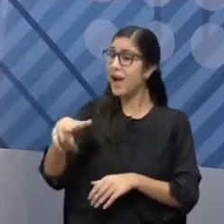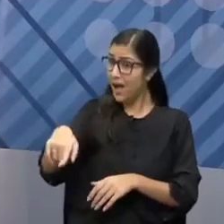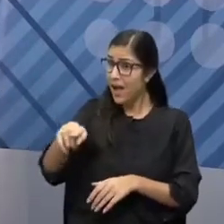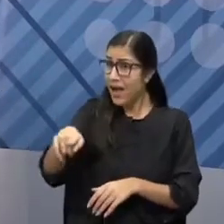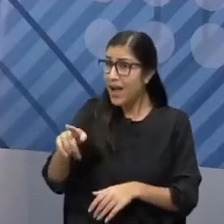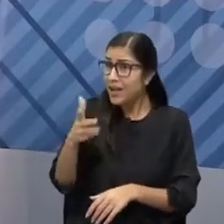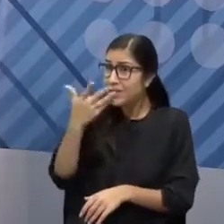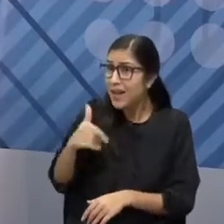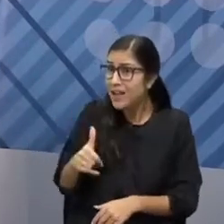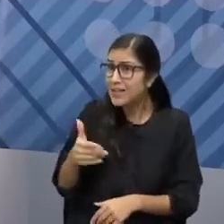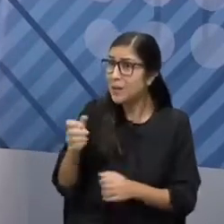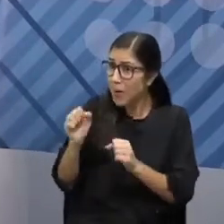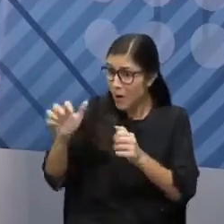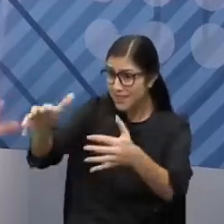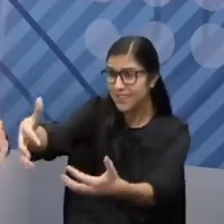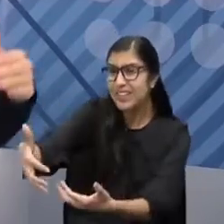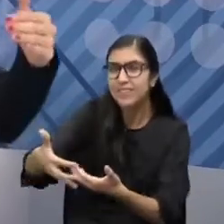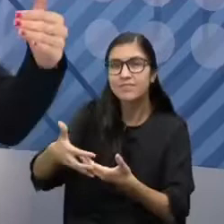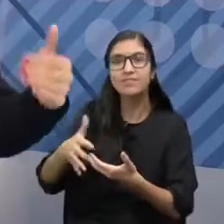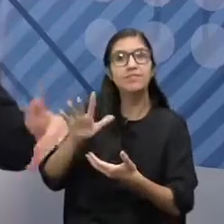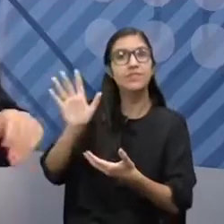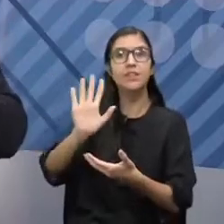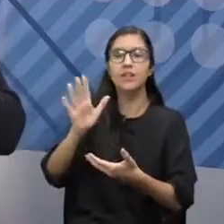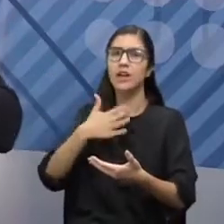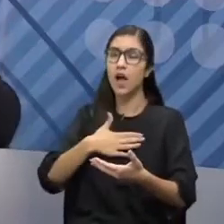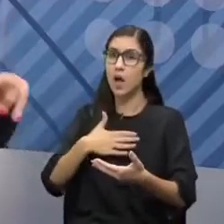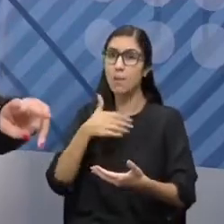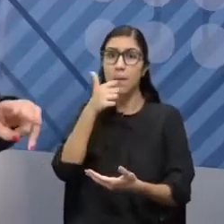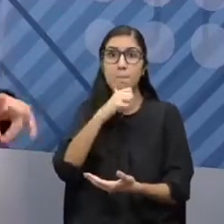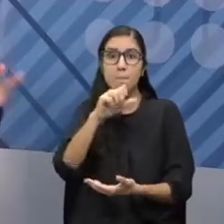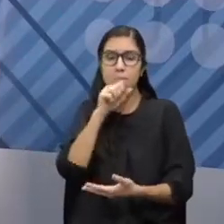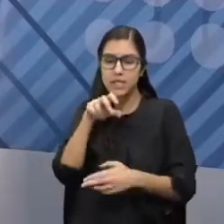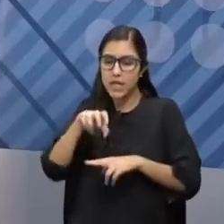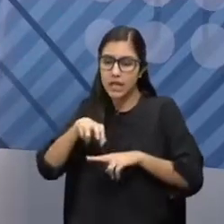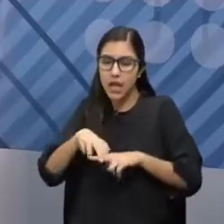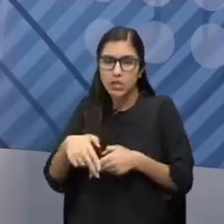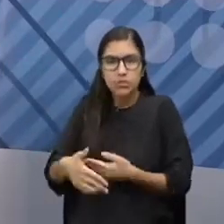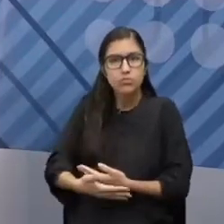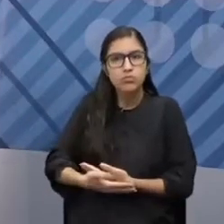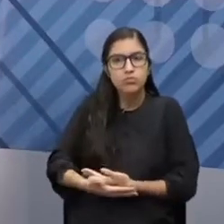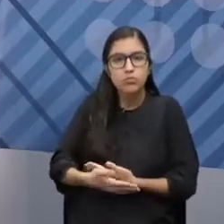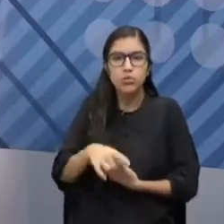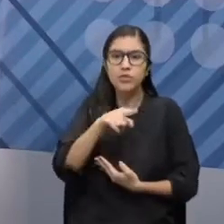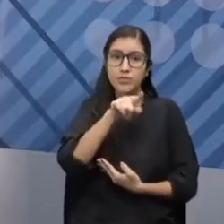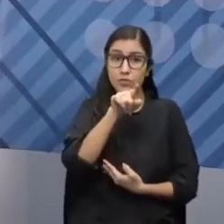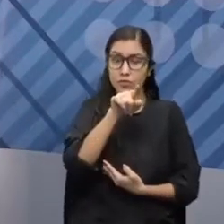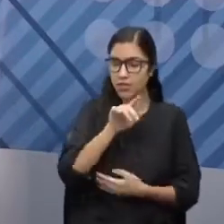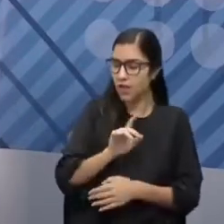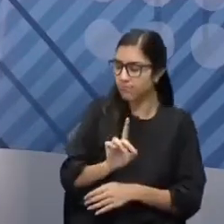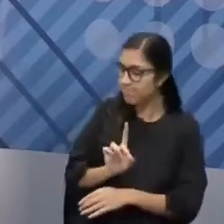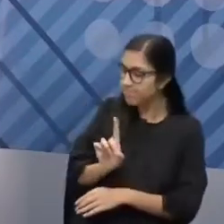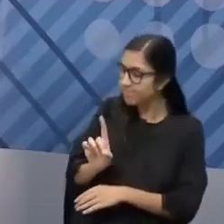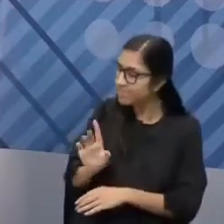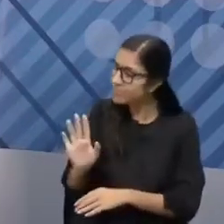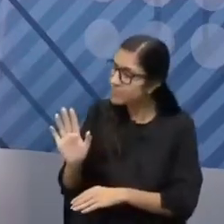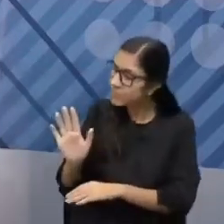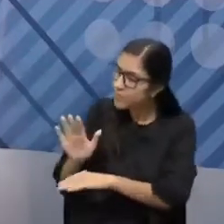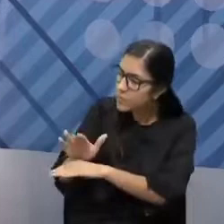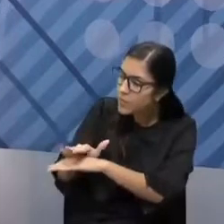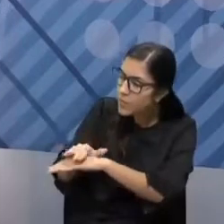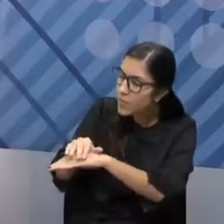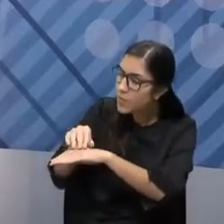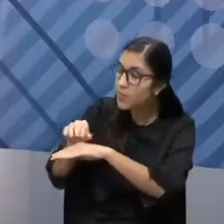Então, você pode até fazer um atendimento, a mãe sentado na cadeira e você vai passar a mãozinha na criança, você